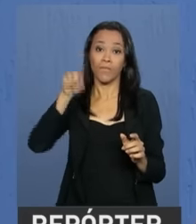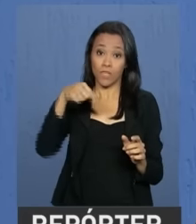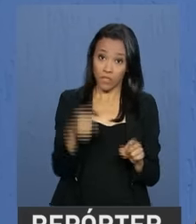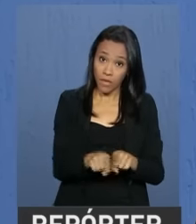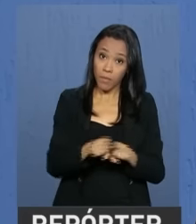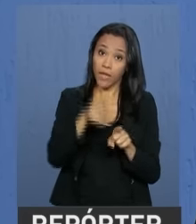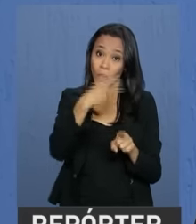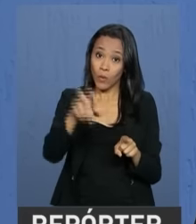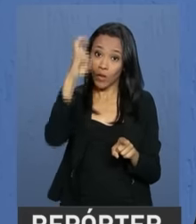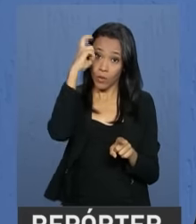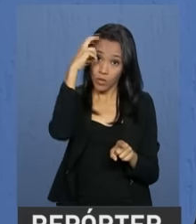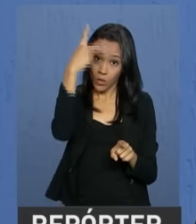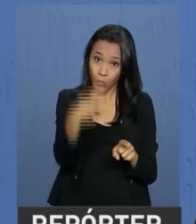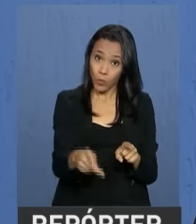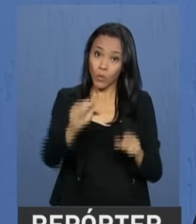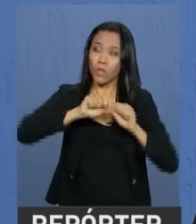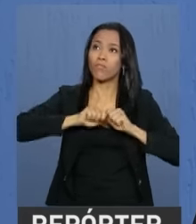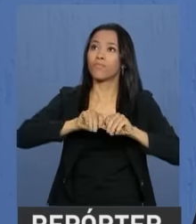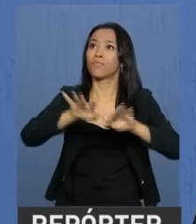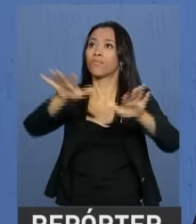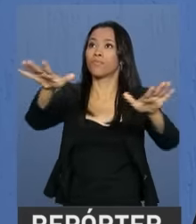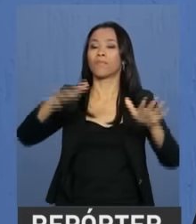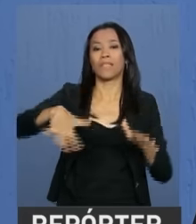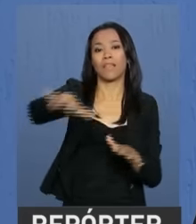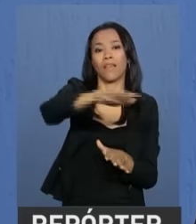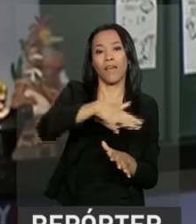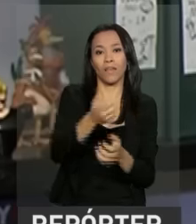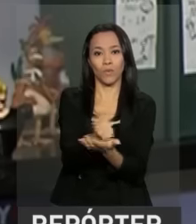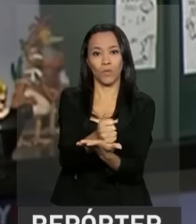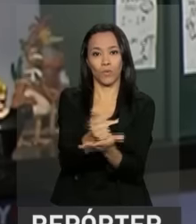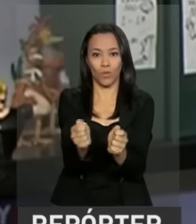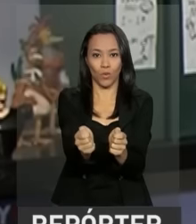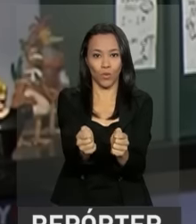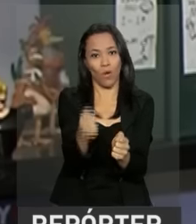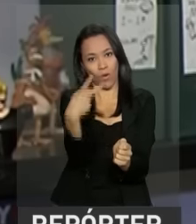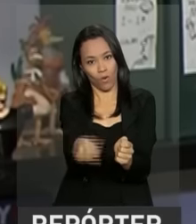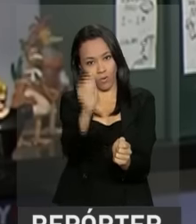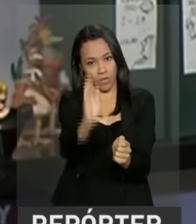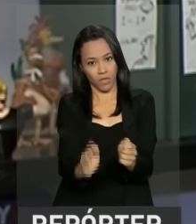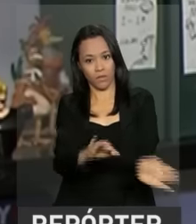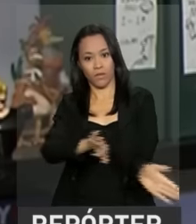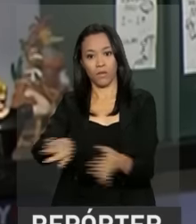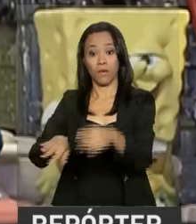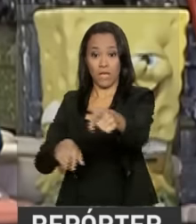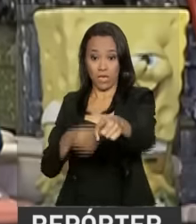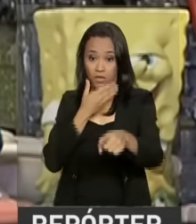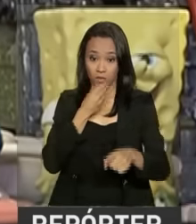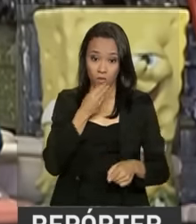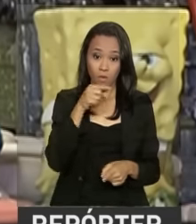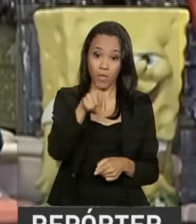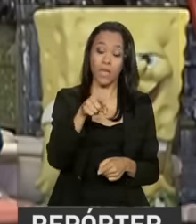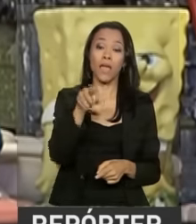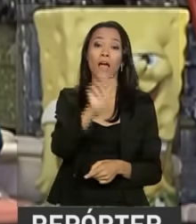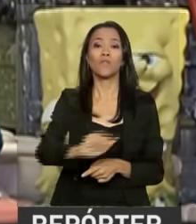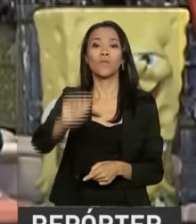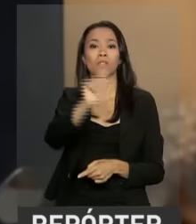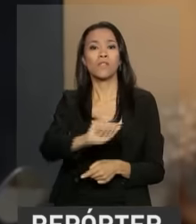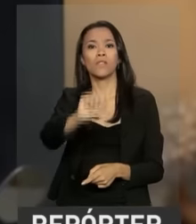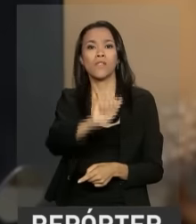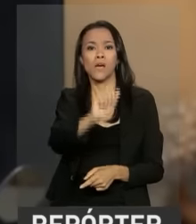possa estar presente no mundo dos Jogos Eletrônicos brasileiros para al mado diretor da abra games uma associação de